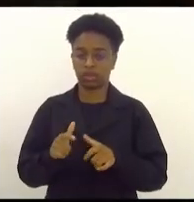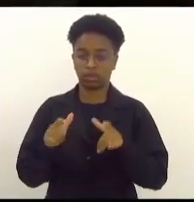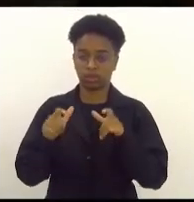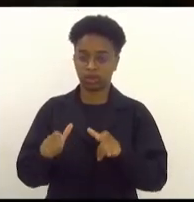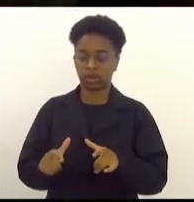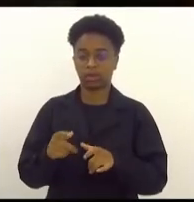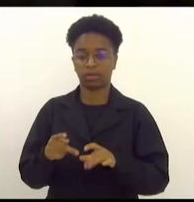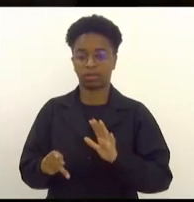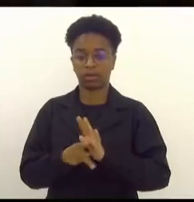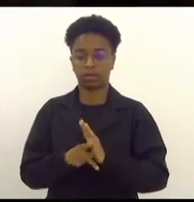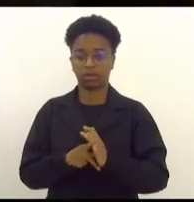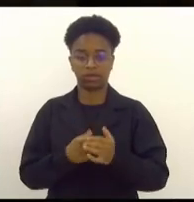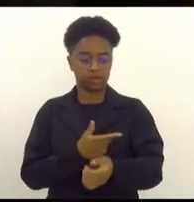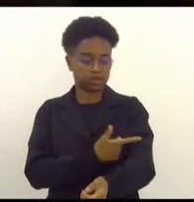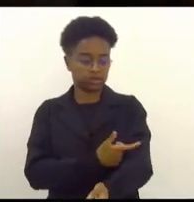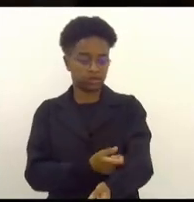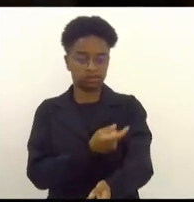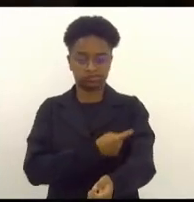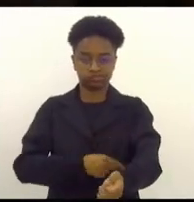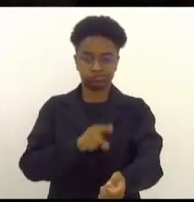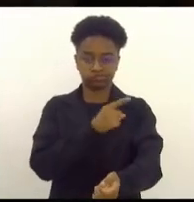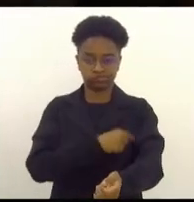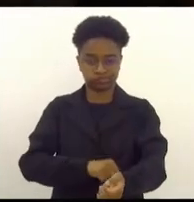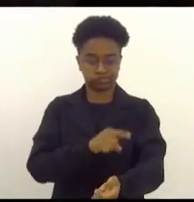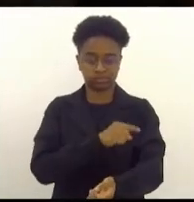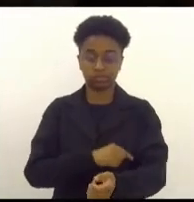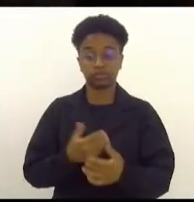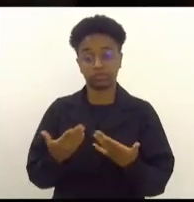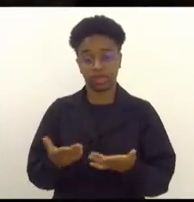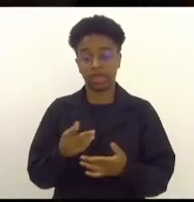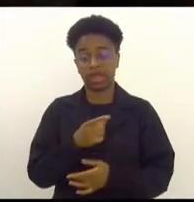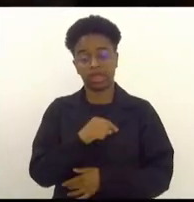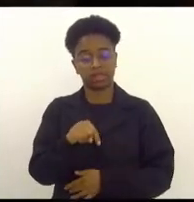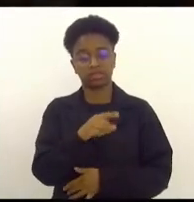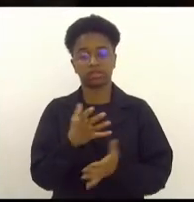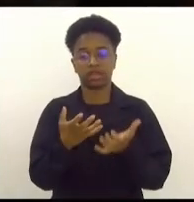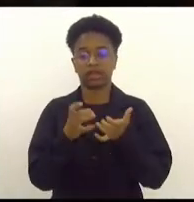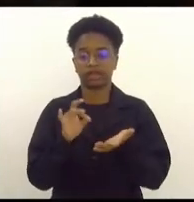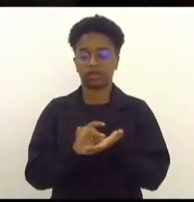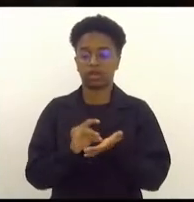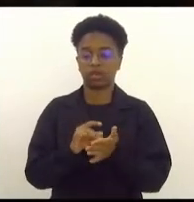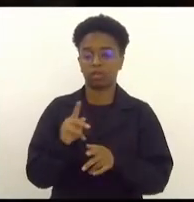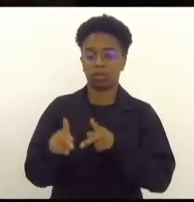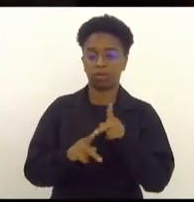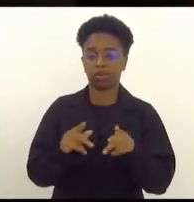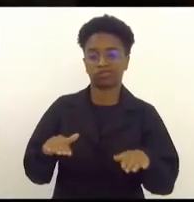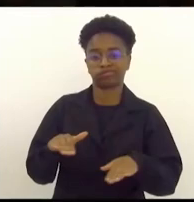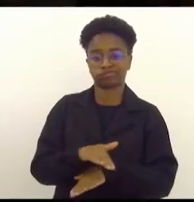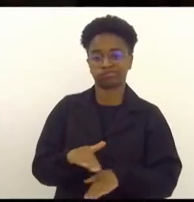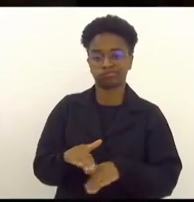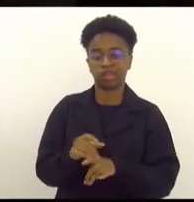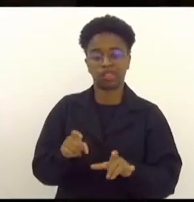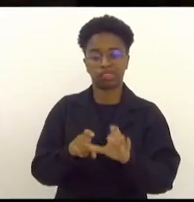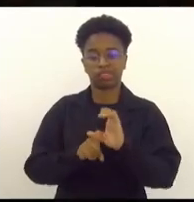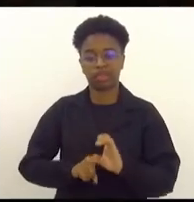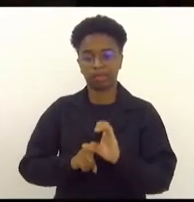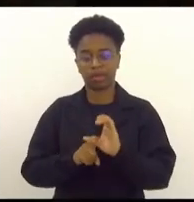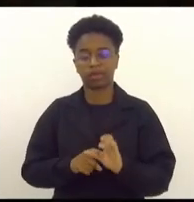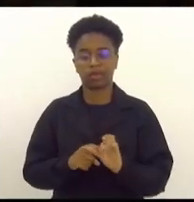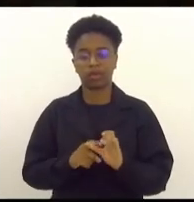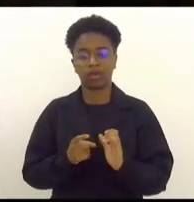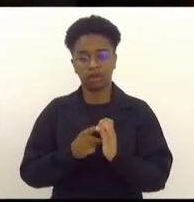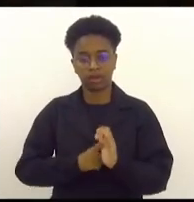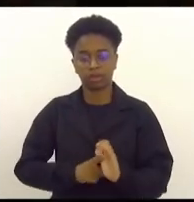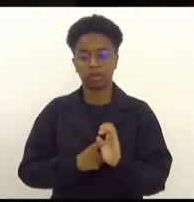governar Tudo para eles nada para o povo eles querem o povo vivendo a base de cabresto eles querem o povo dependente do governo para